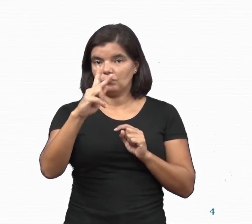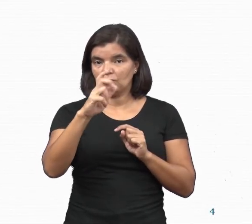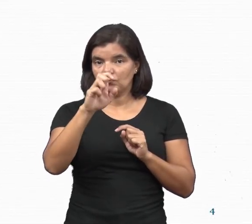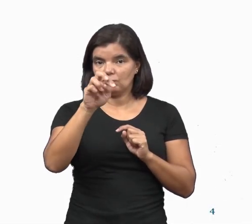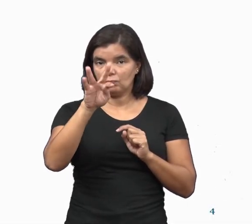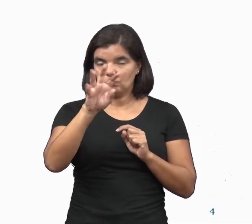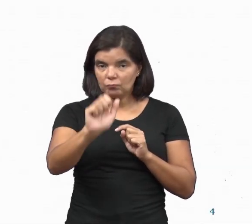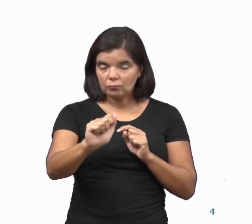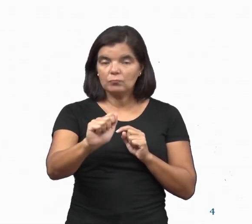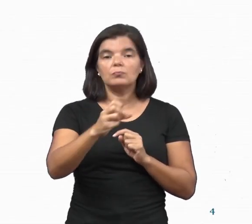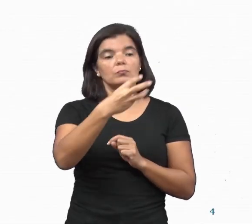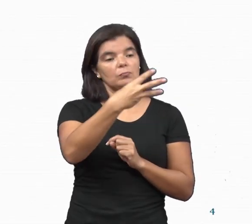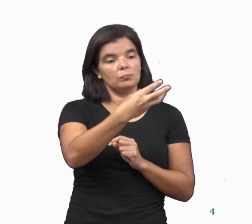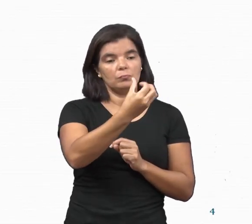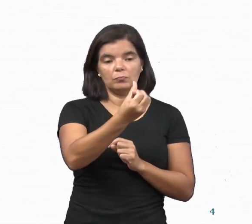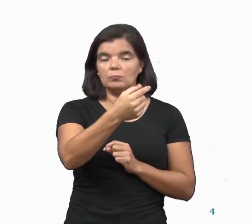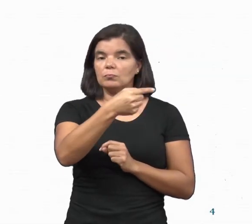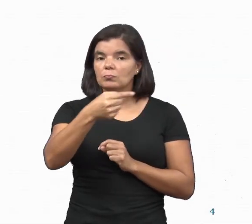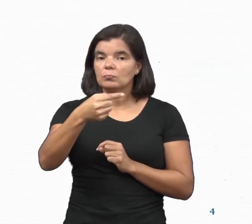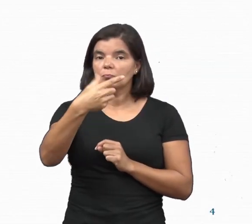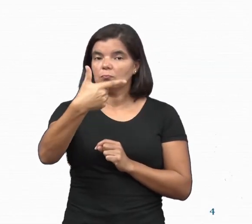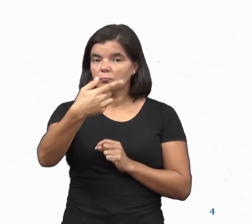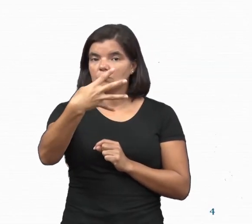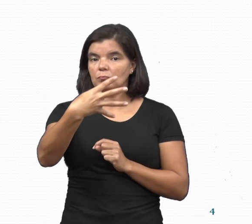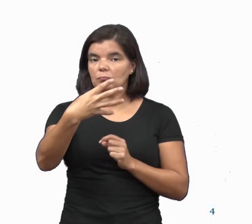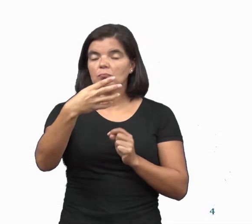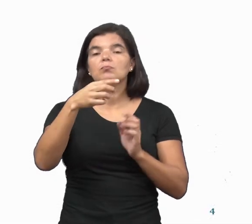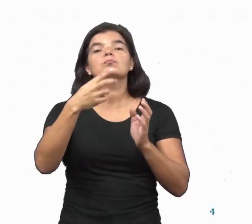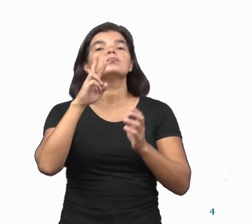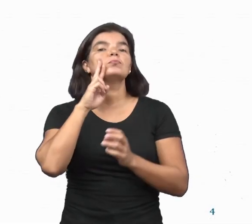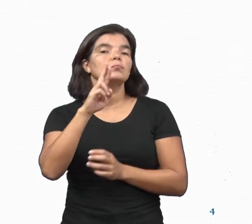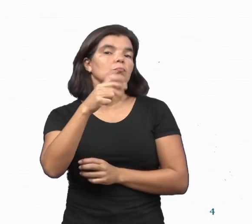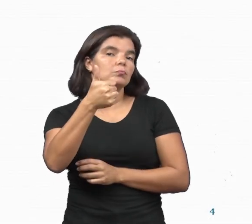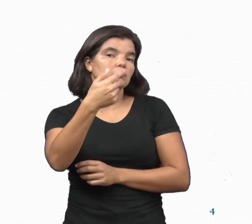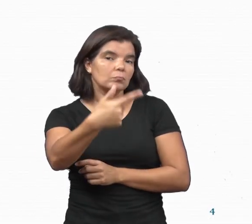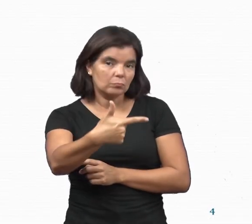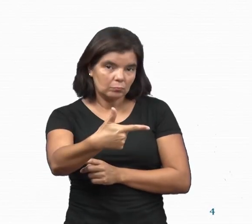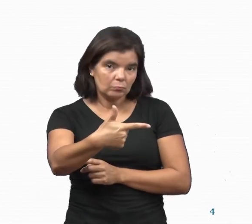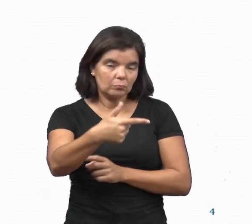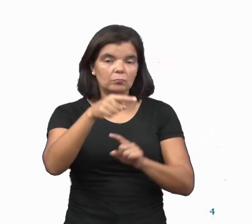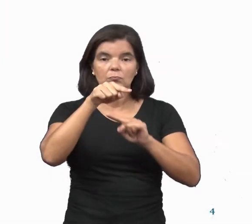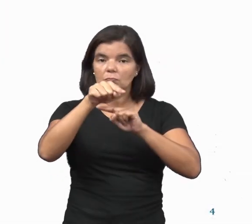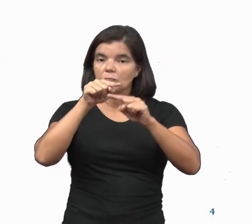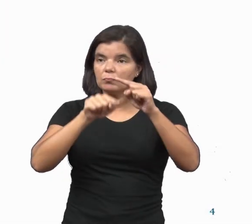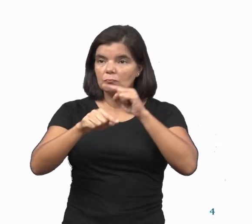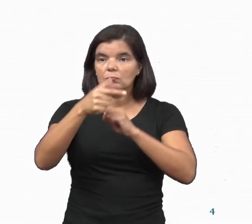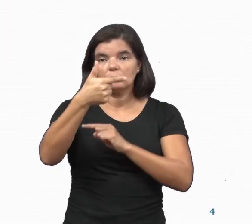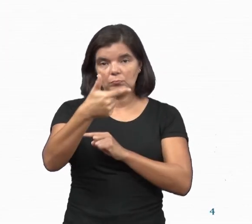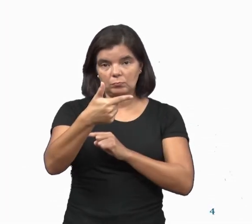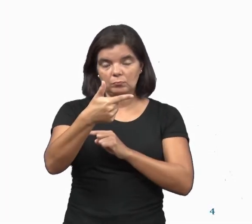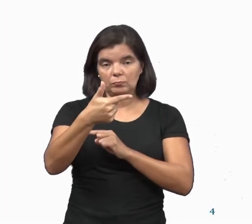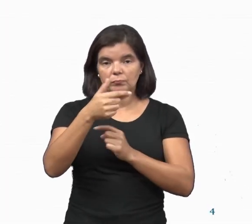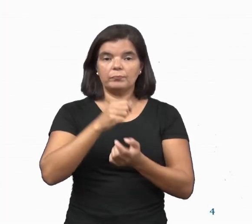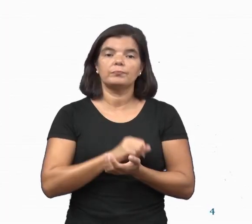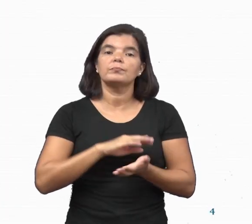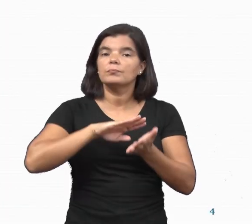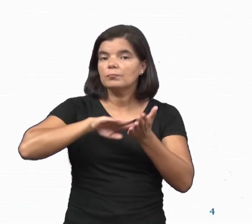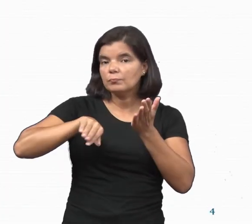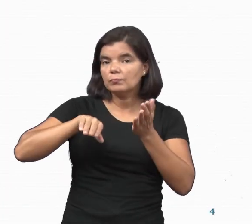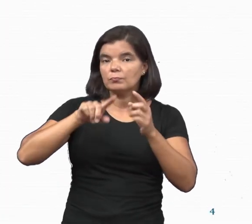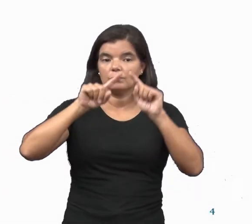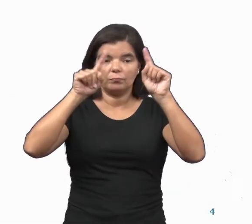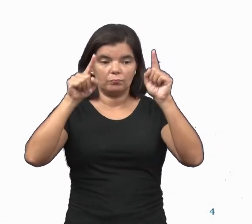36 menos 24, que dá 12 dividido para 2. E agora só falta eliminar o que está dentro das chaves.